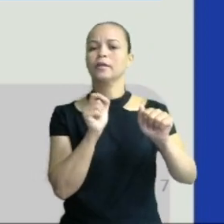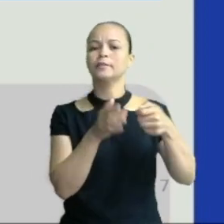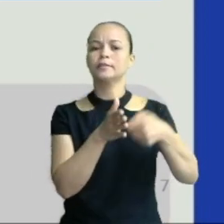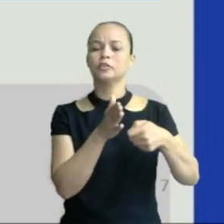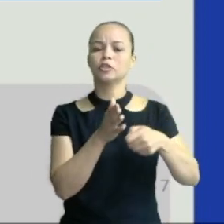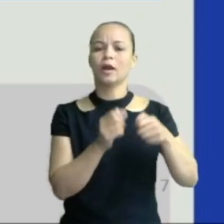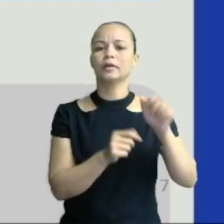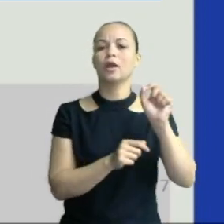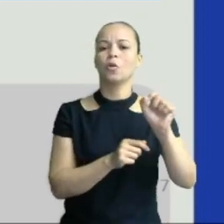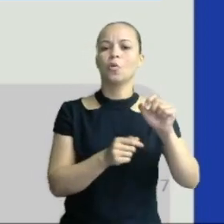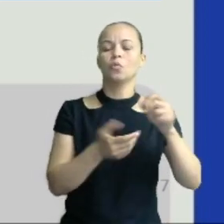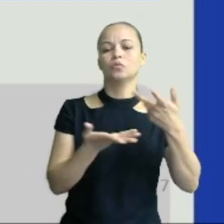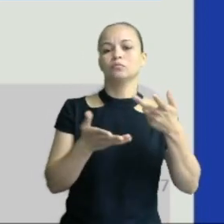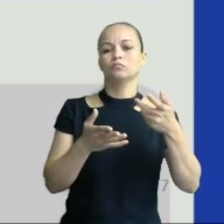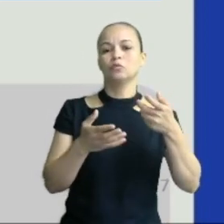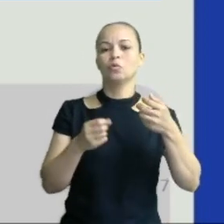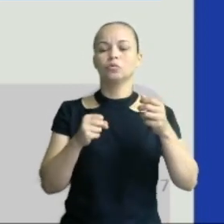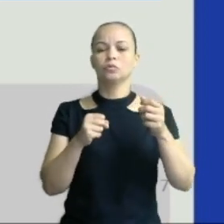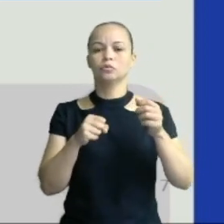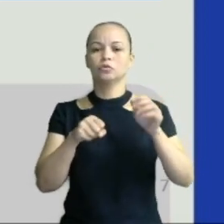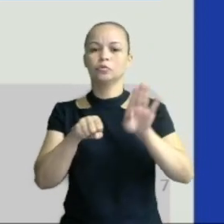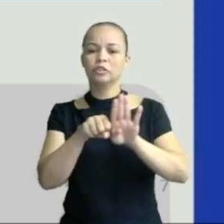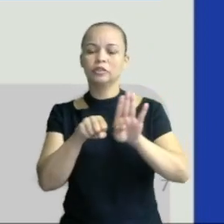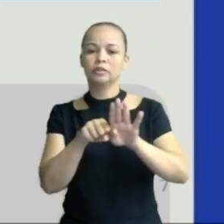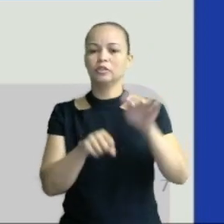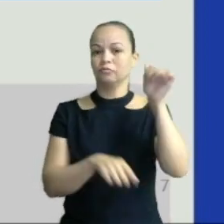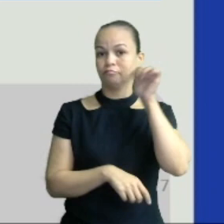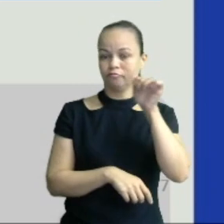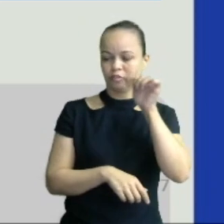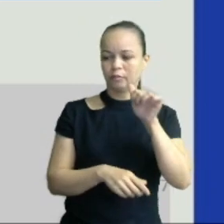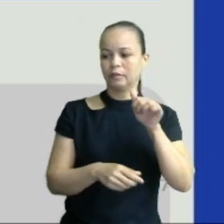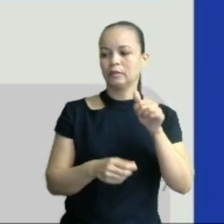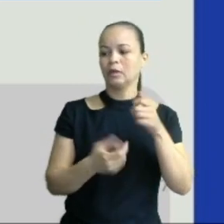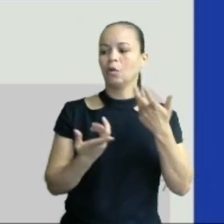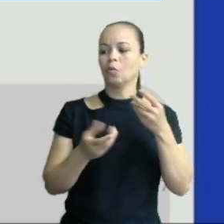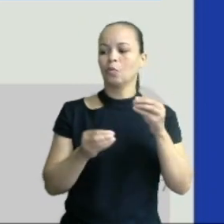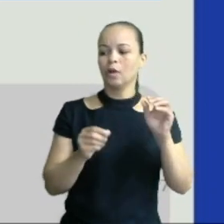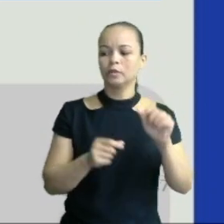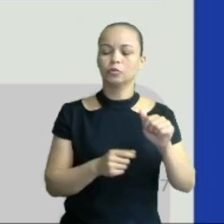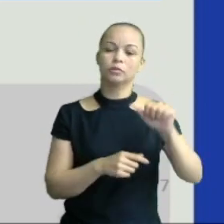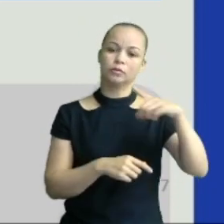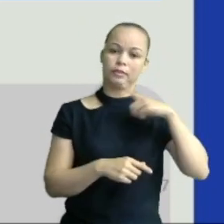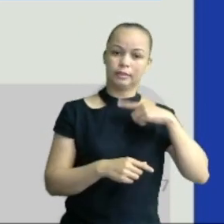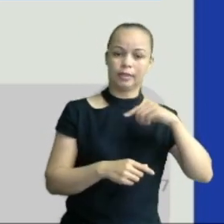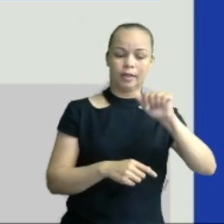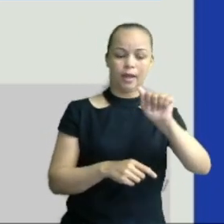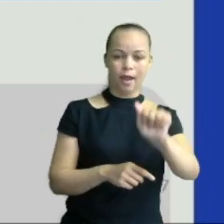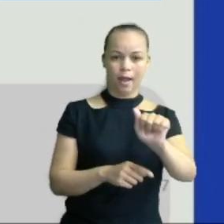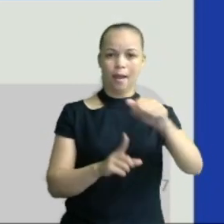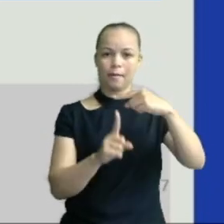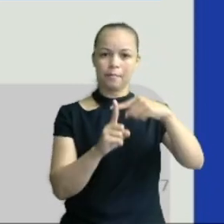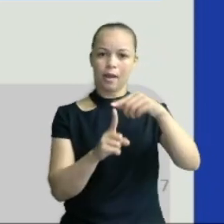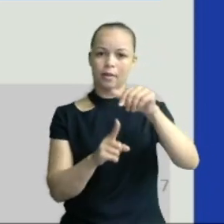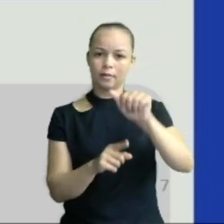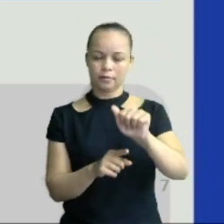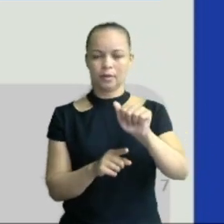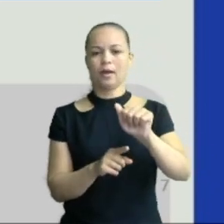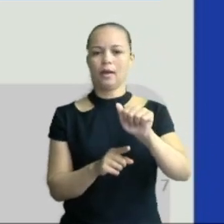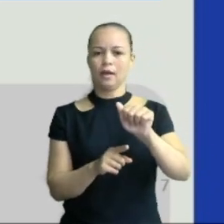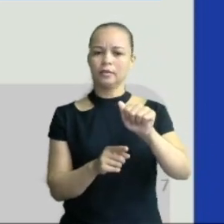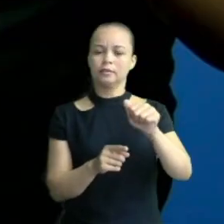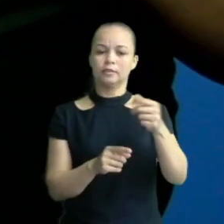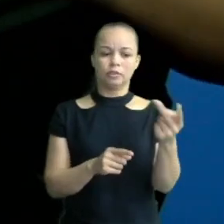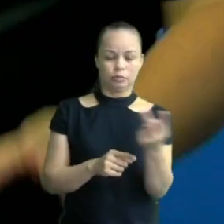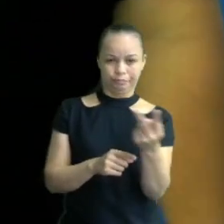A. Quando acontece isso, forma-se crase, porque aqui tem um A mais A. E se a gente exige